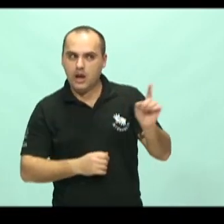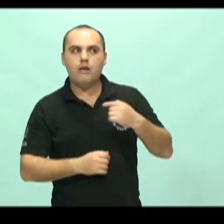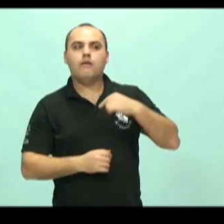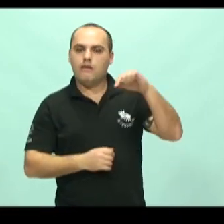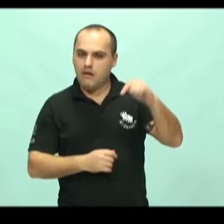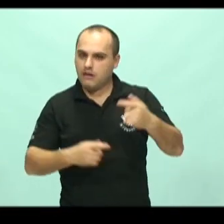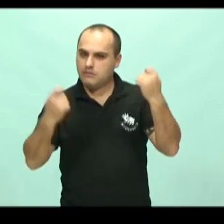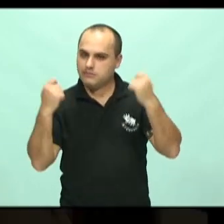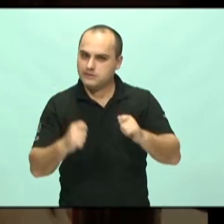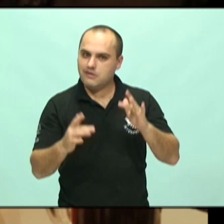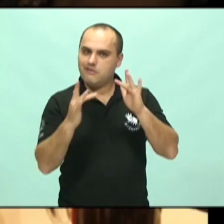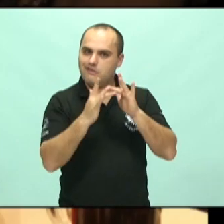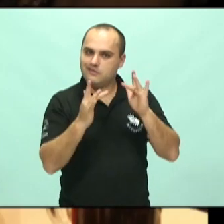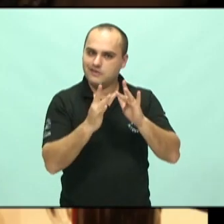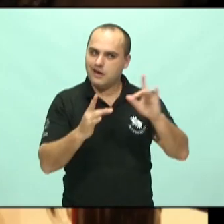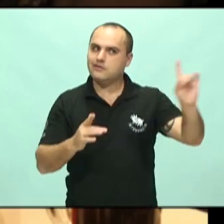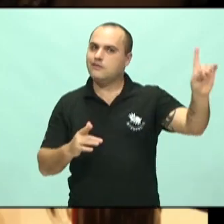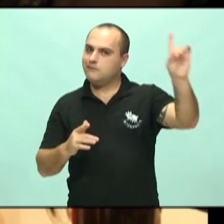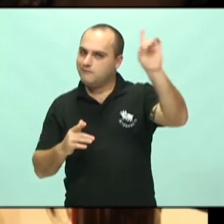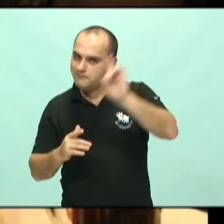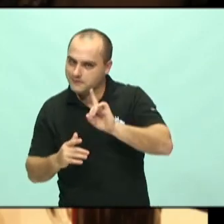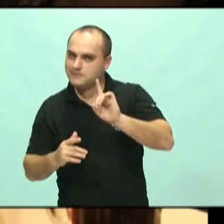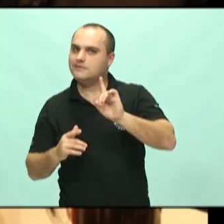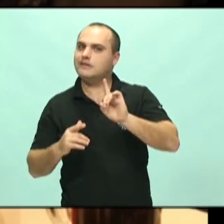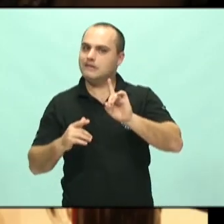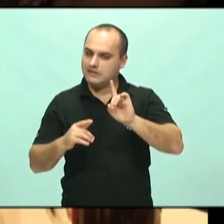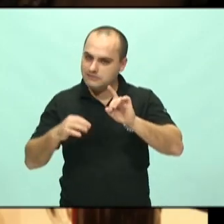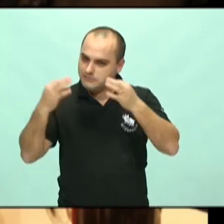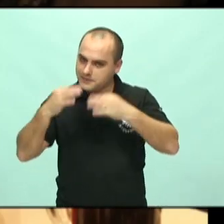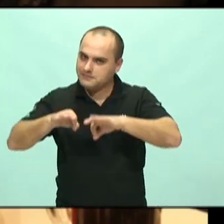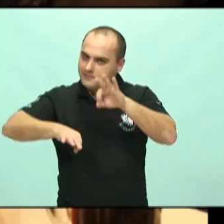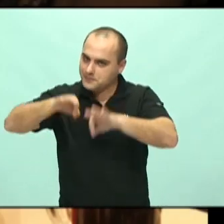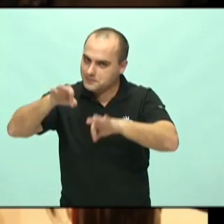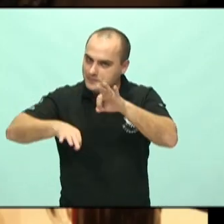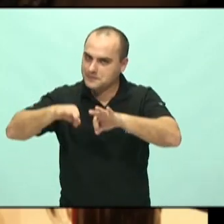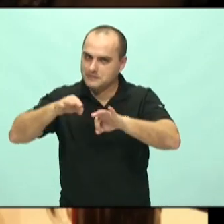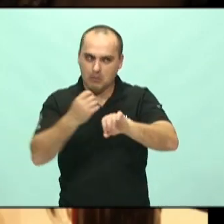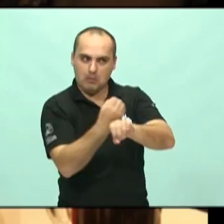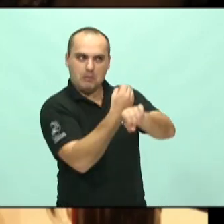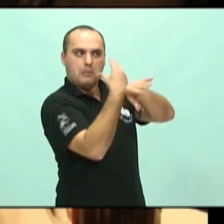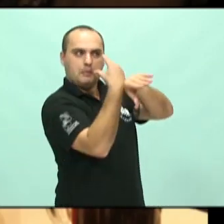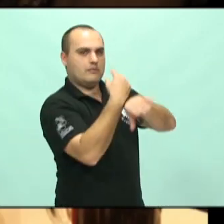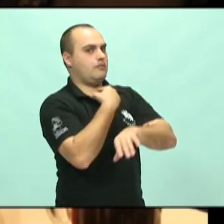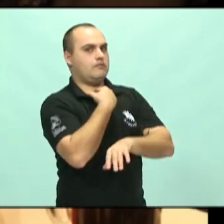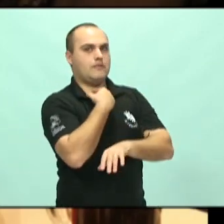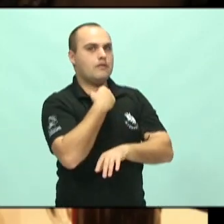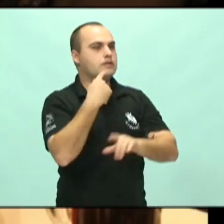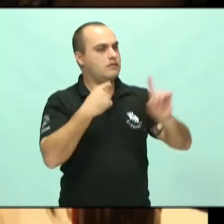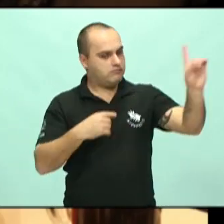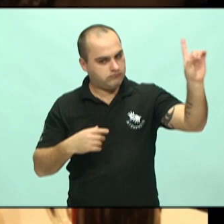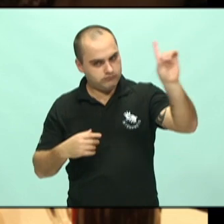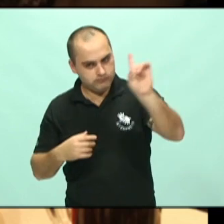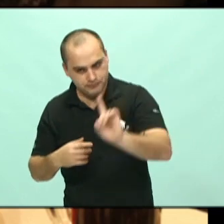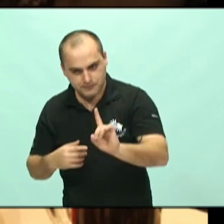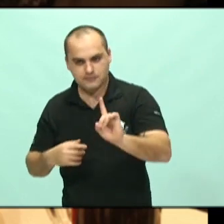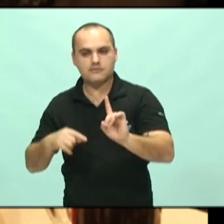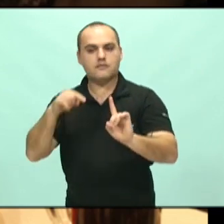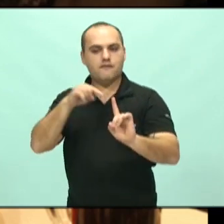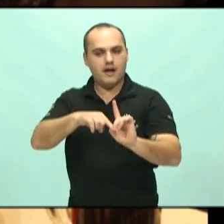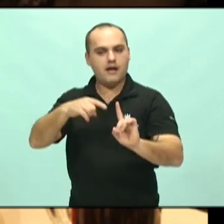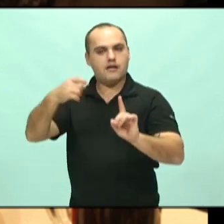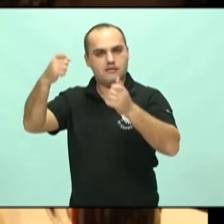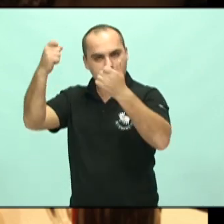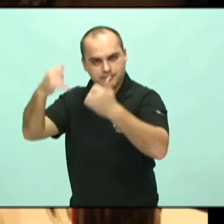vir. Teatro não se faz por Skype, teatro se faz ao vivo, porque ele dirige o espetáculo, então ele compõe cada detalhe,